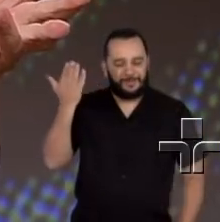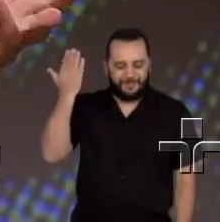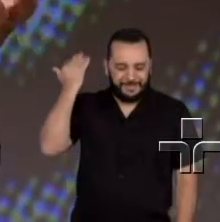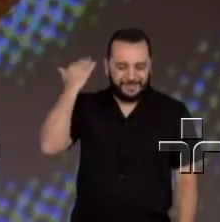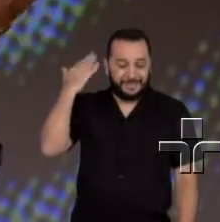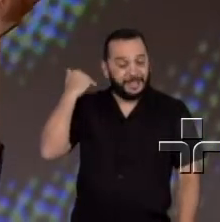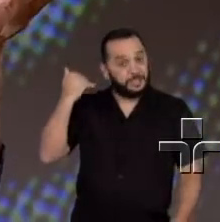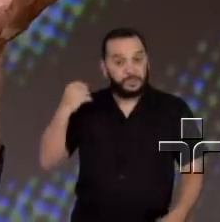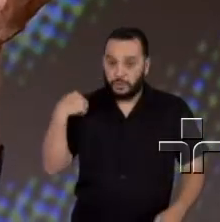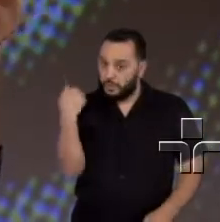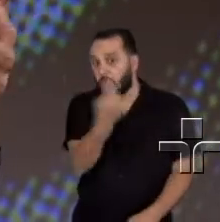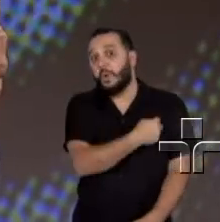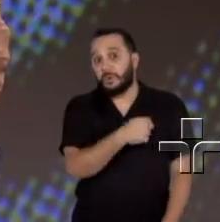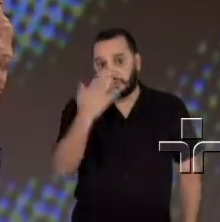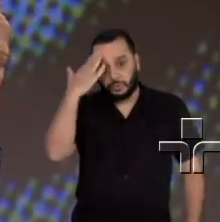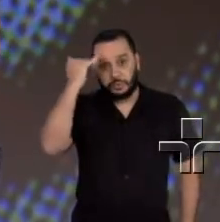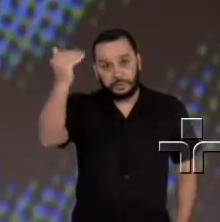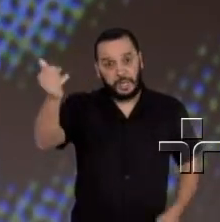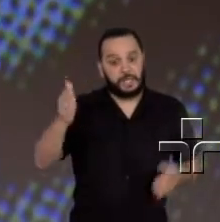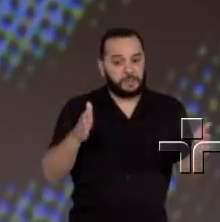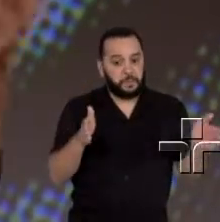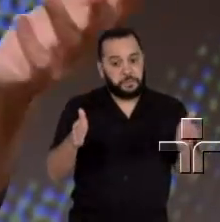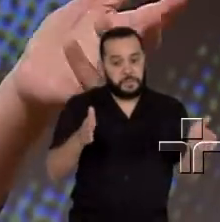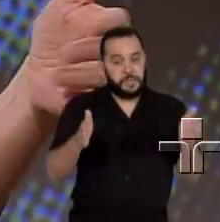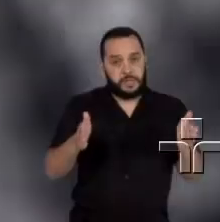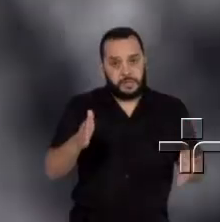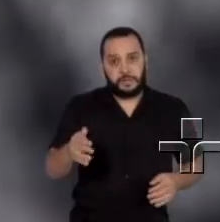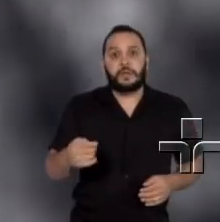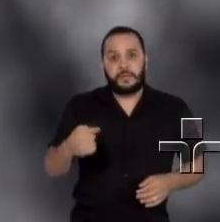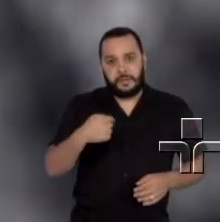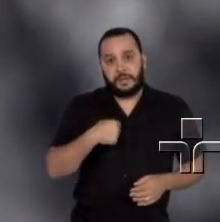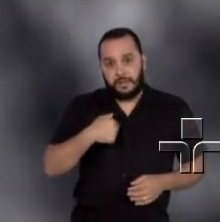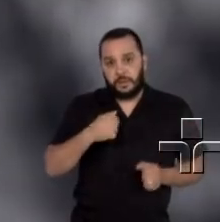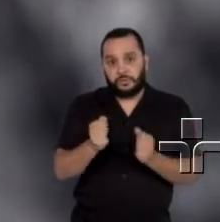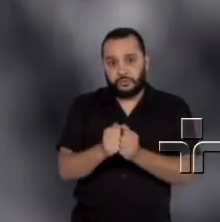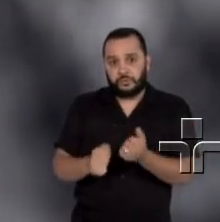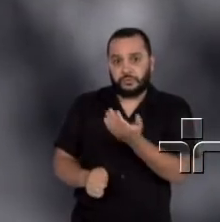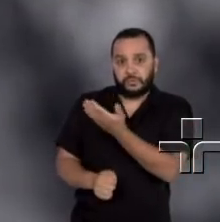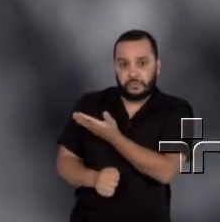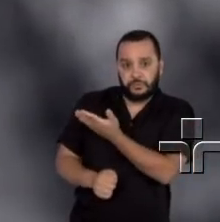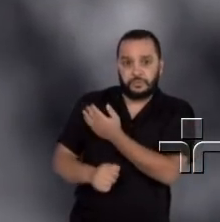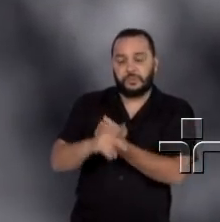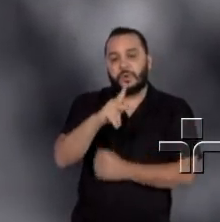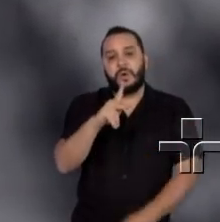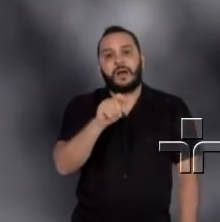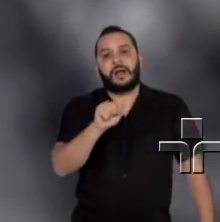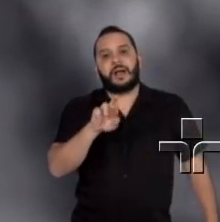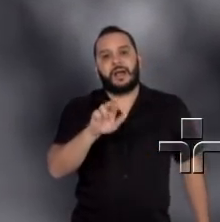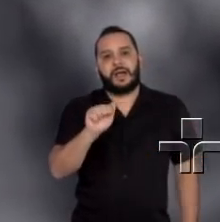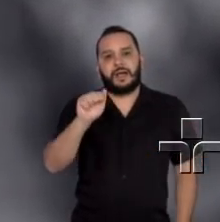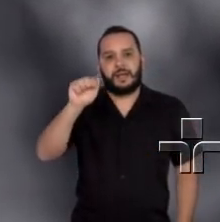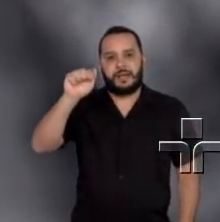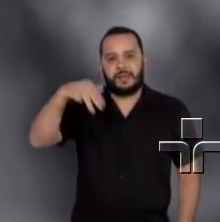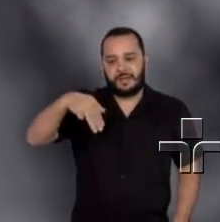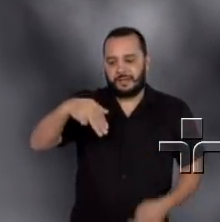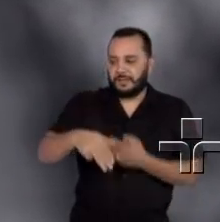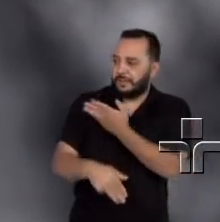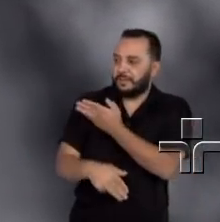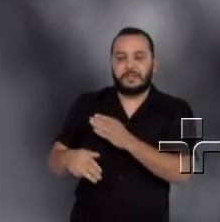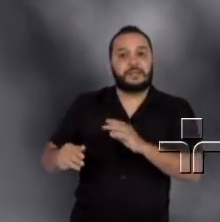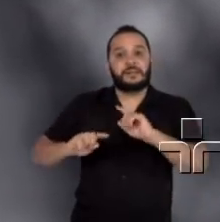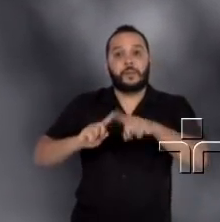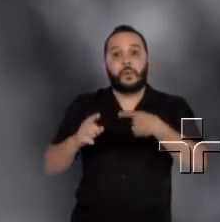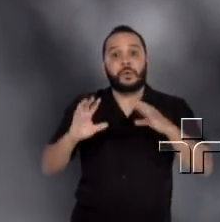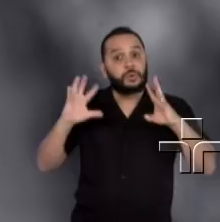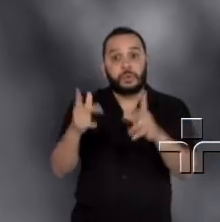fizemos, né, na época, eu e Caran e outros, aí todo mundo veio atrás. Aí, no final, todo mundo